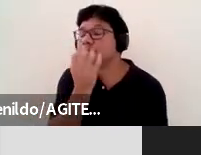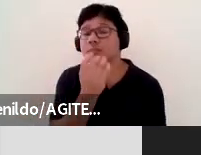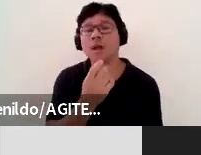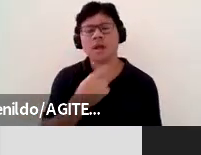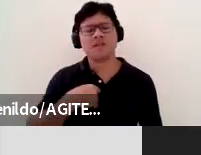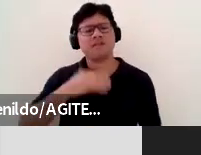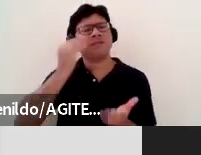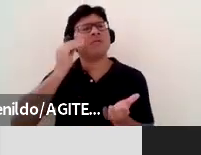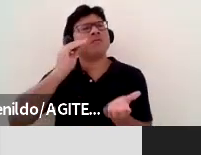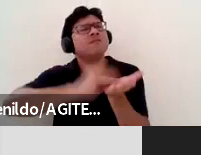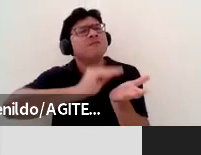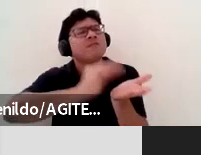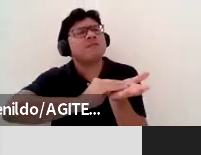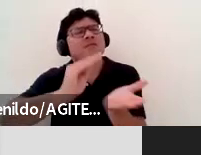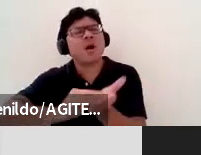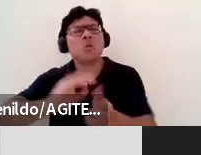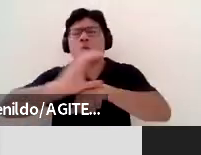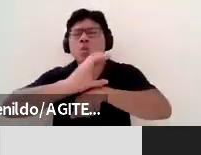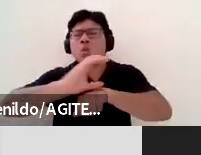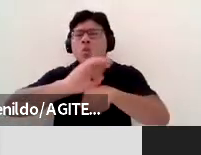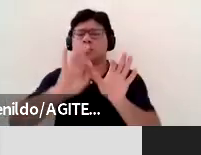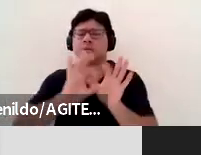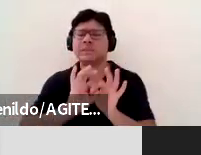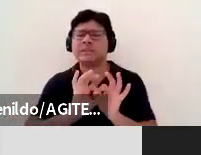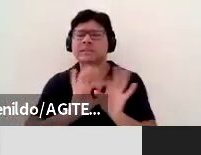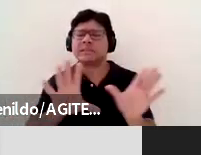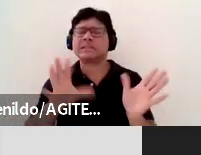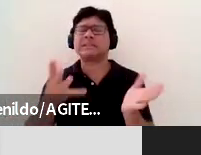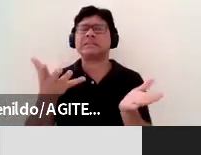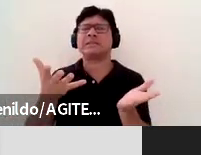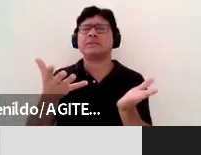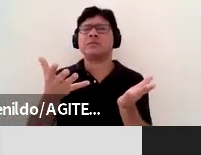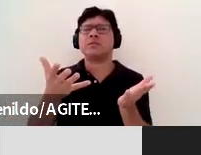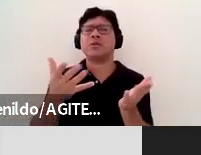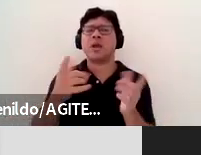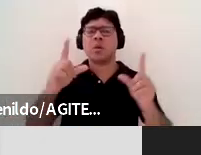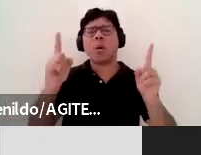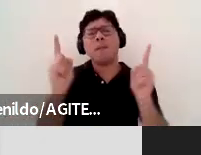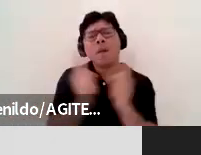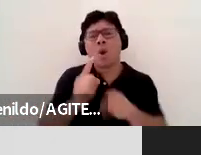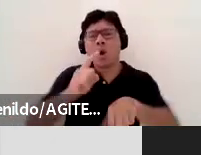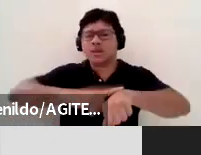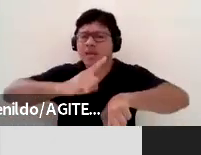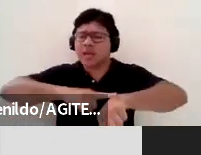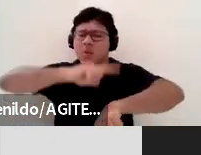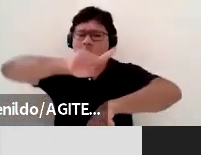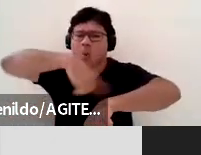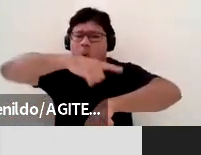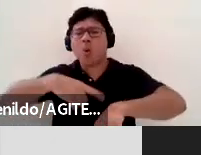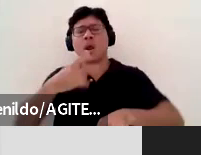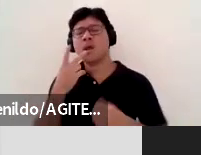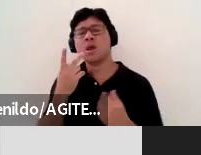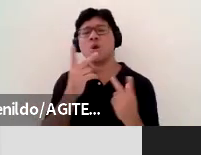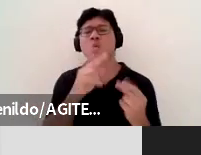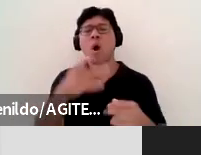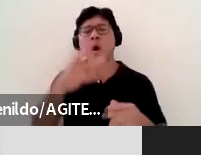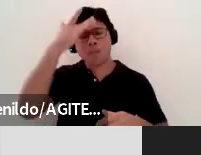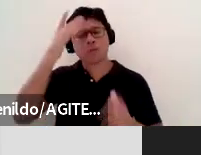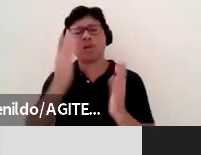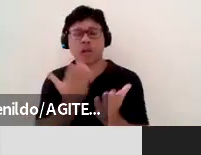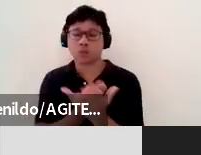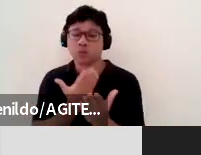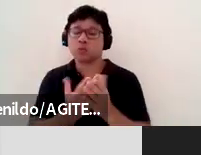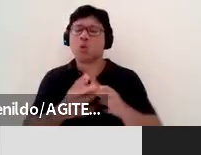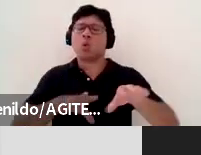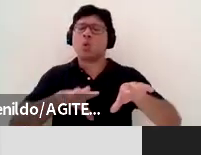no mercado de cursos livres, cursos que fossem mais curtos, fosse para pessoas como a gente, que já tinham feito um curso longo,